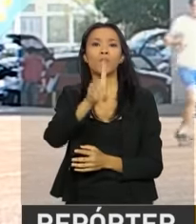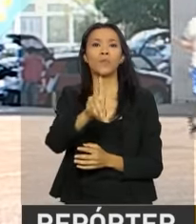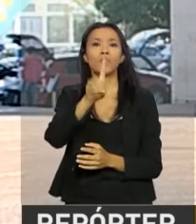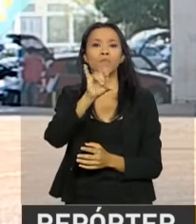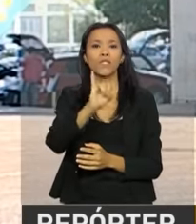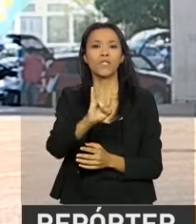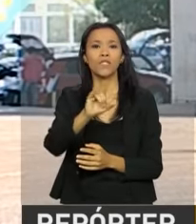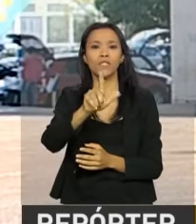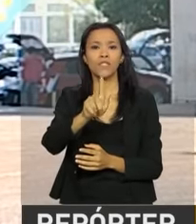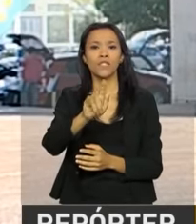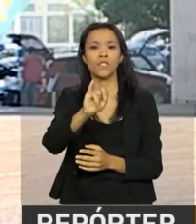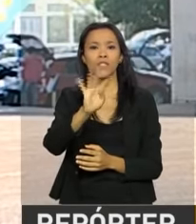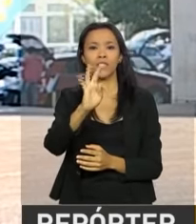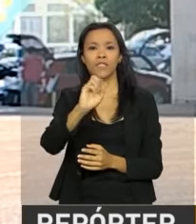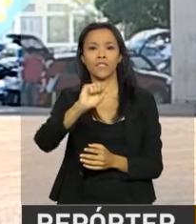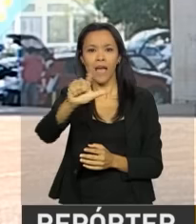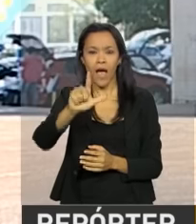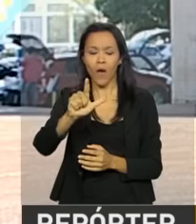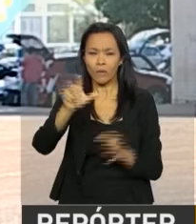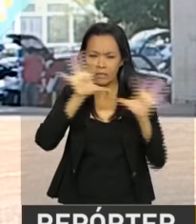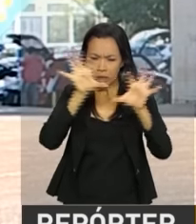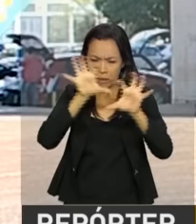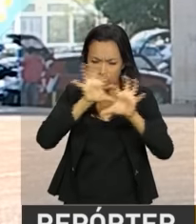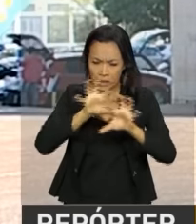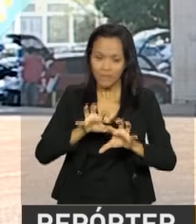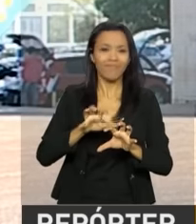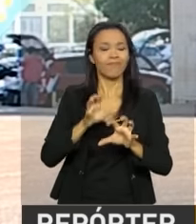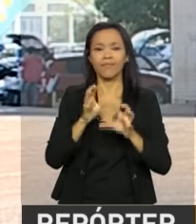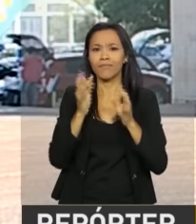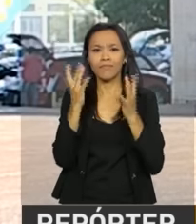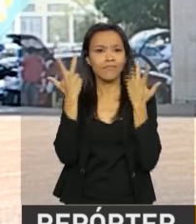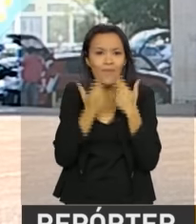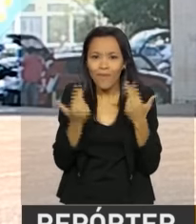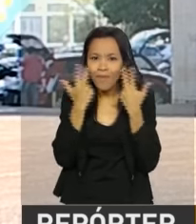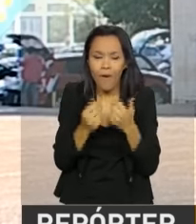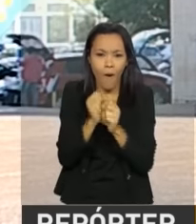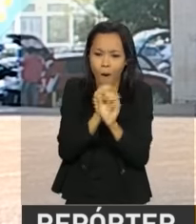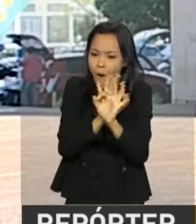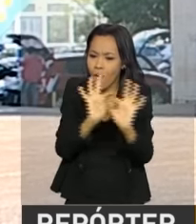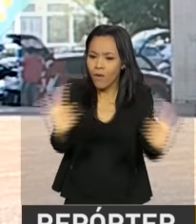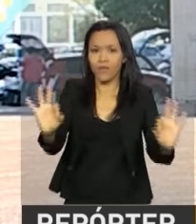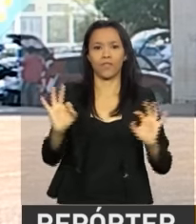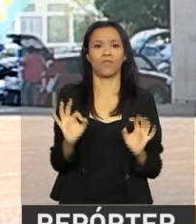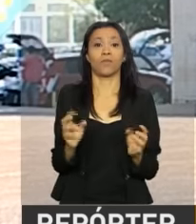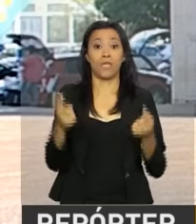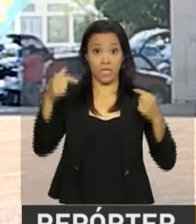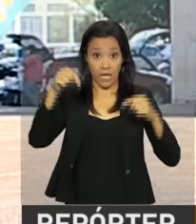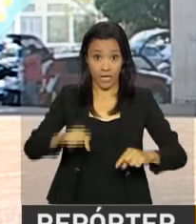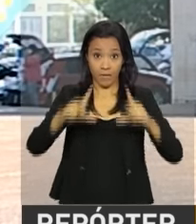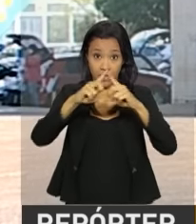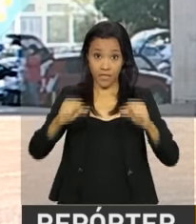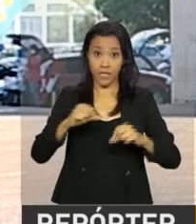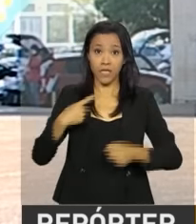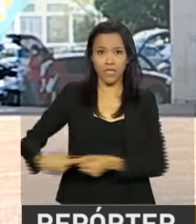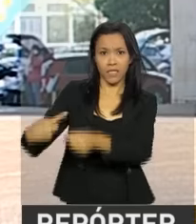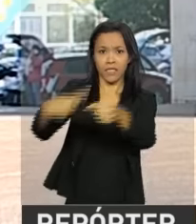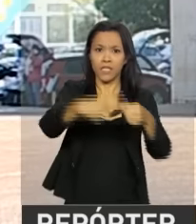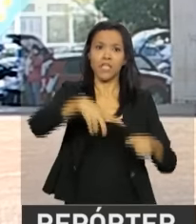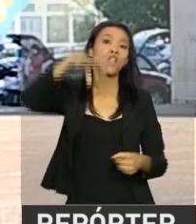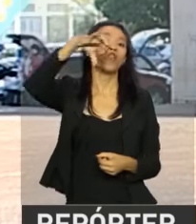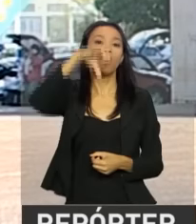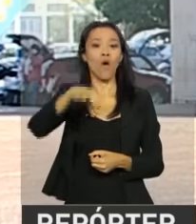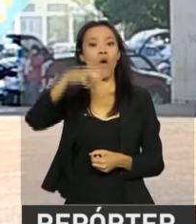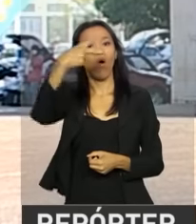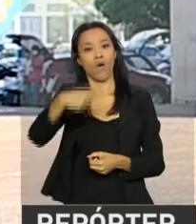o sinal digital não tem ruídos e a imagem não tem chuviscos ou sombras. O Distrito Federal e 9 cidades do